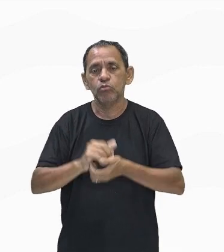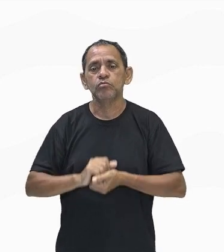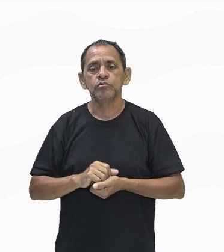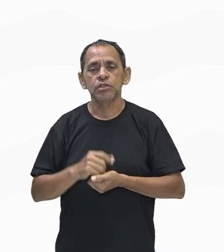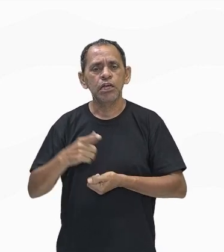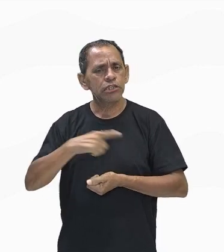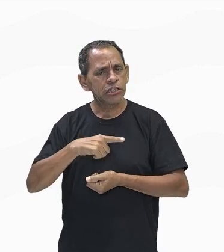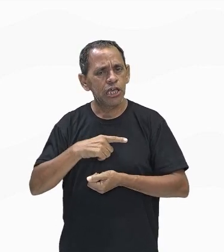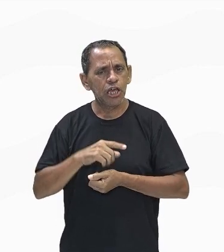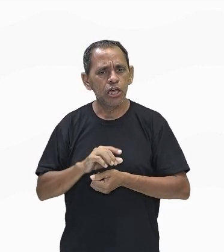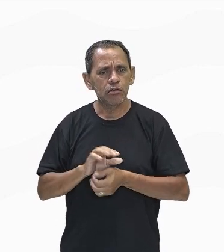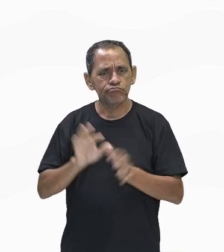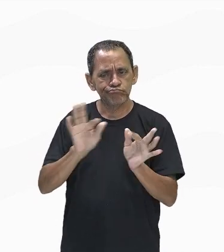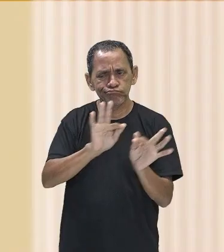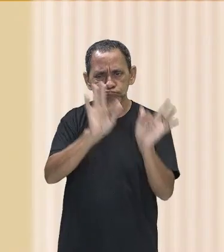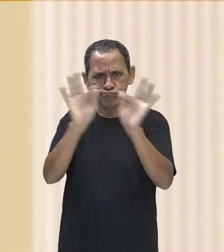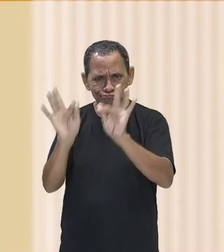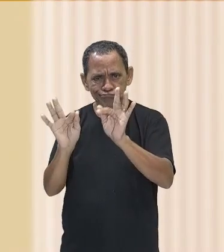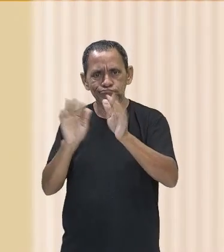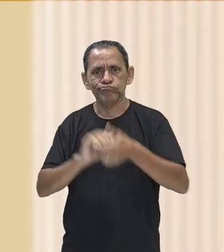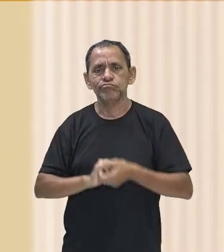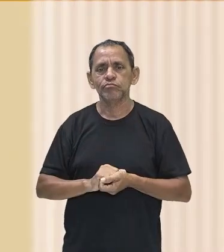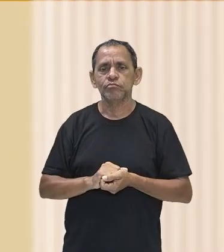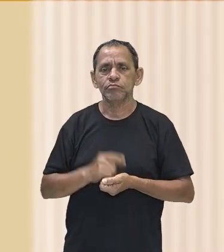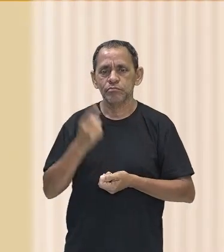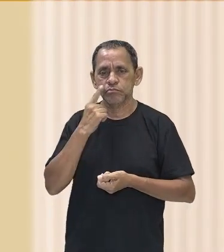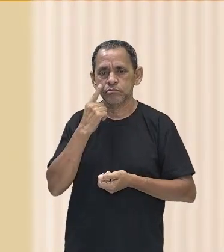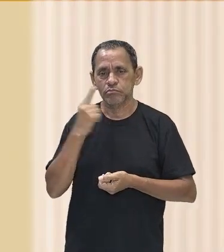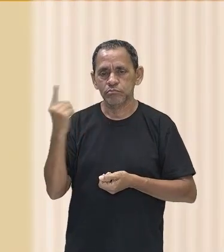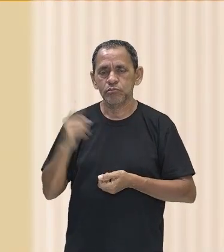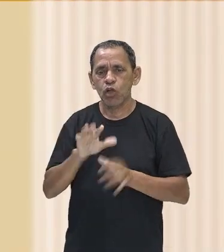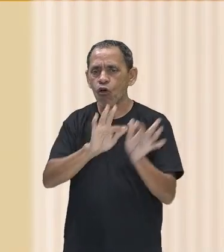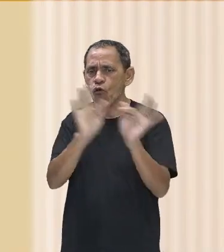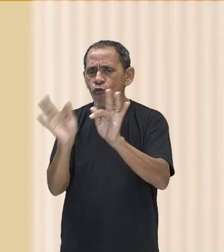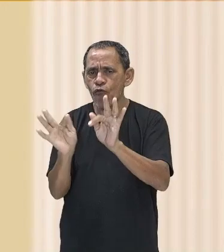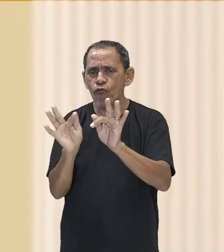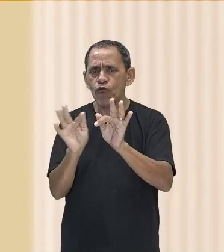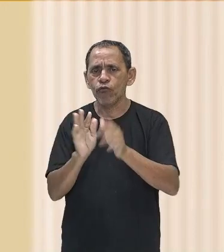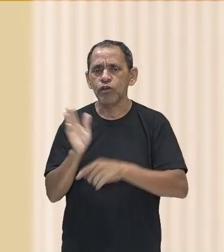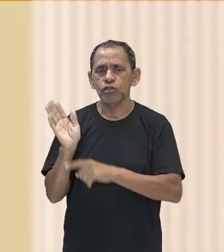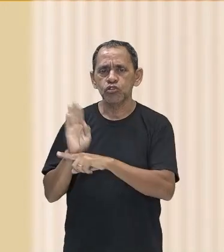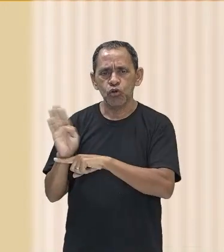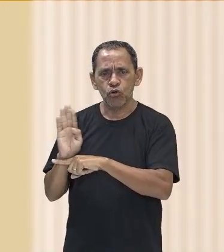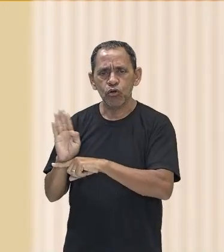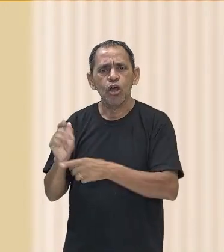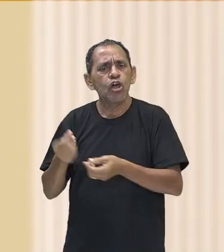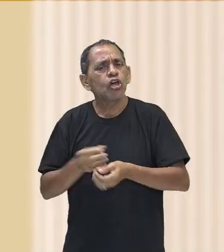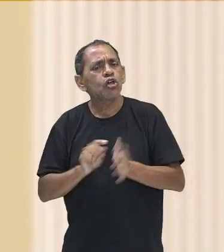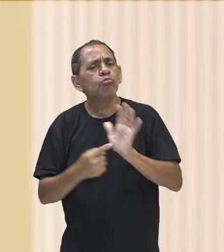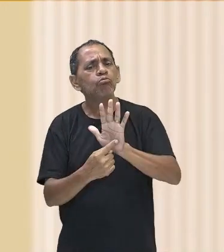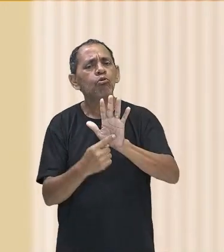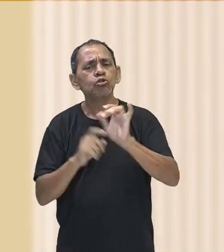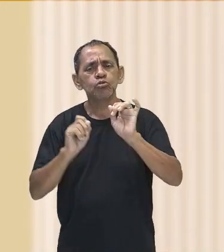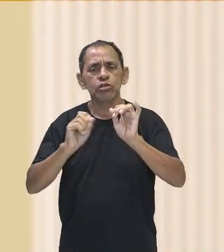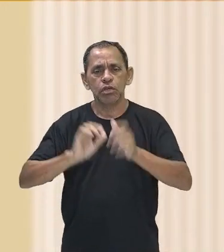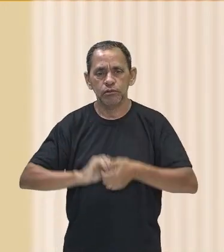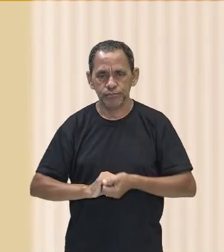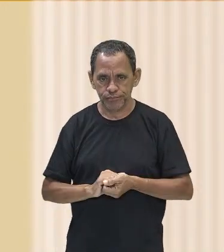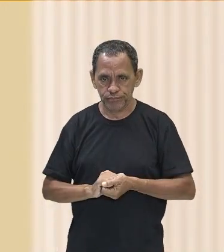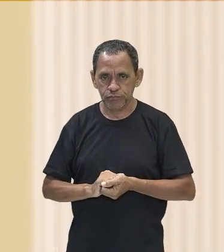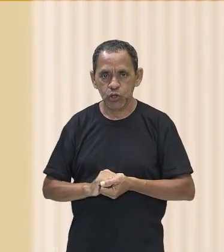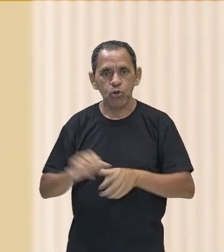animação, né? Pedi aí para a gente vai ver agora, na verdade, uma animação que mostra um pouquinho, né,